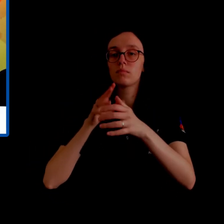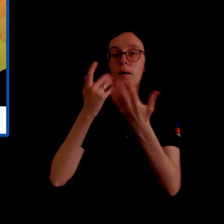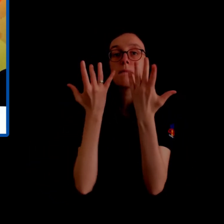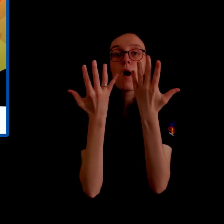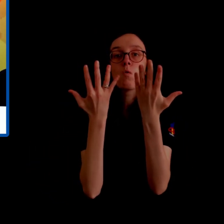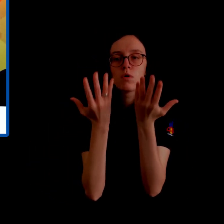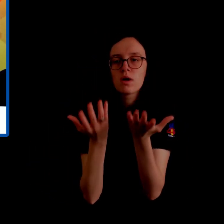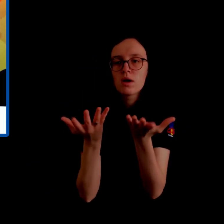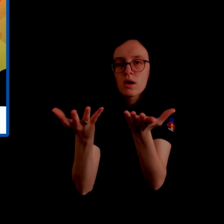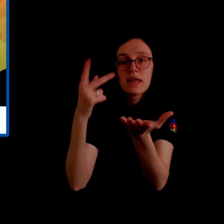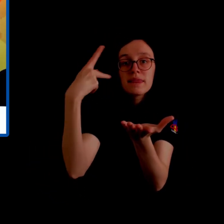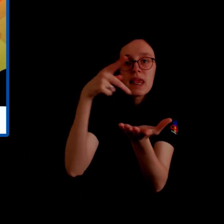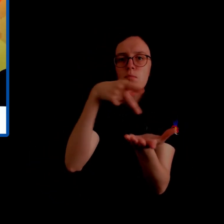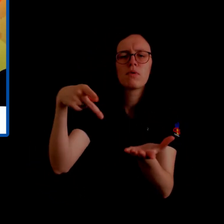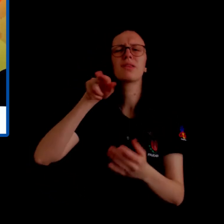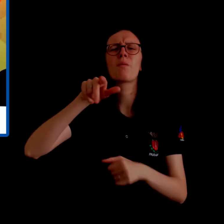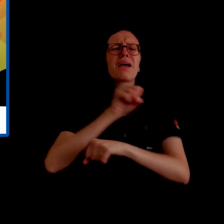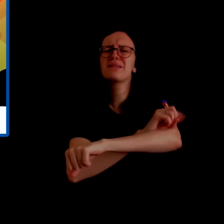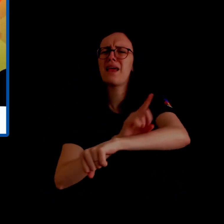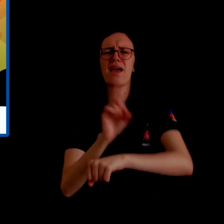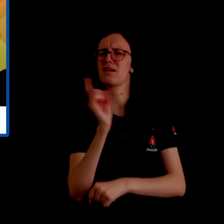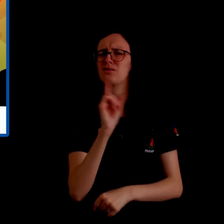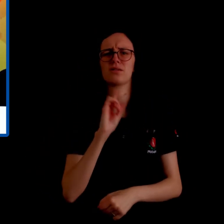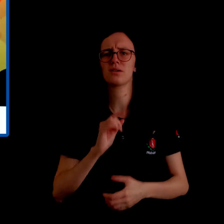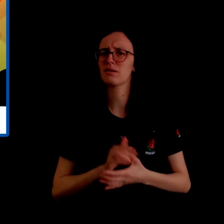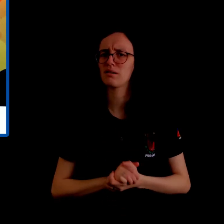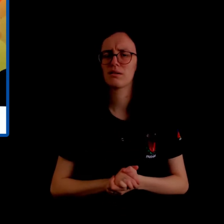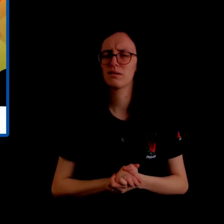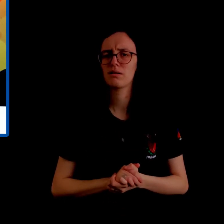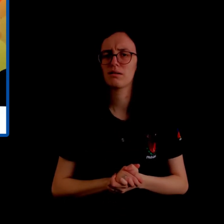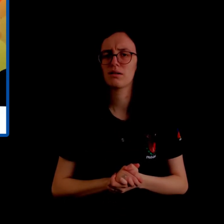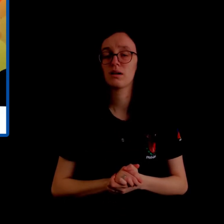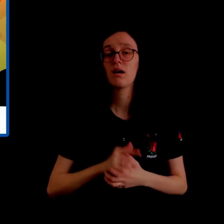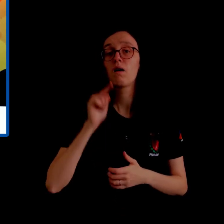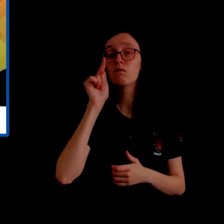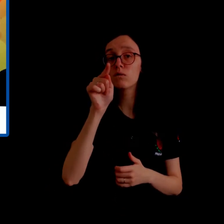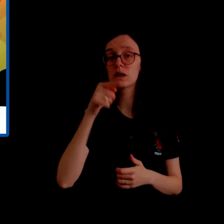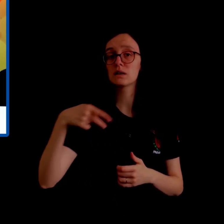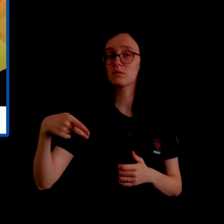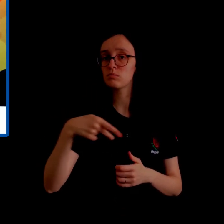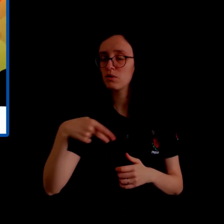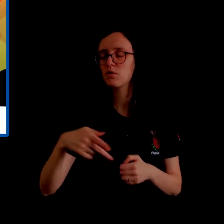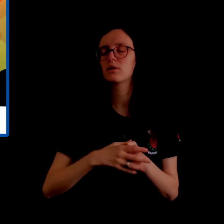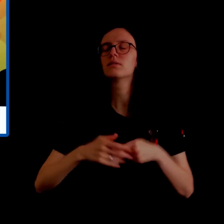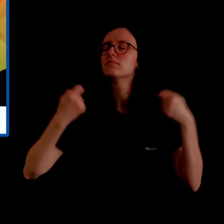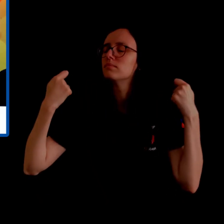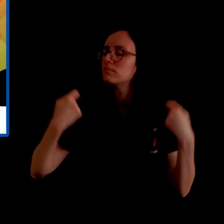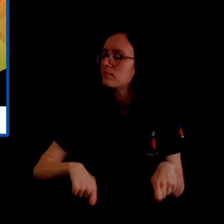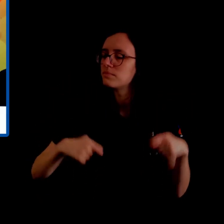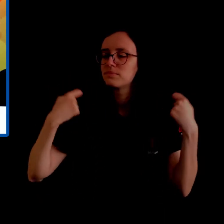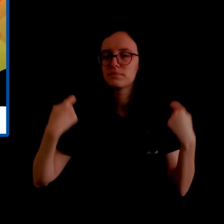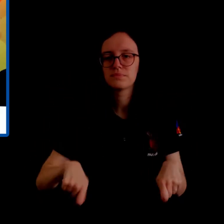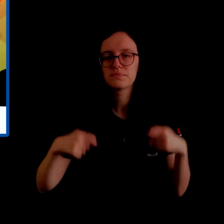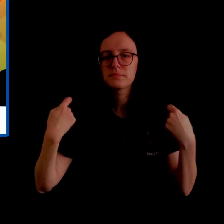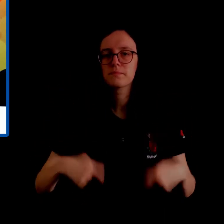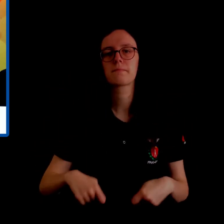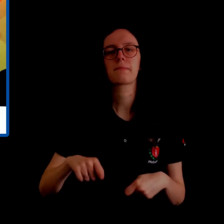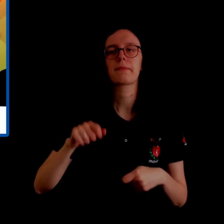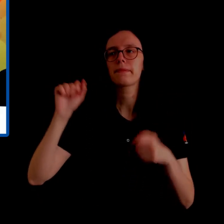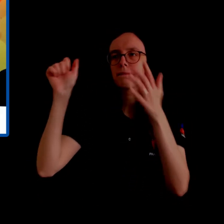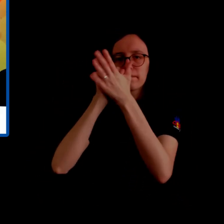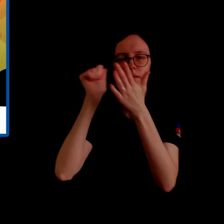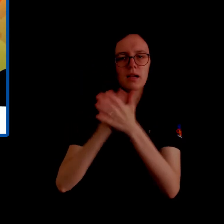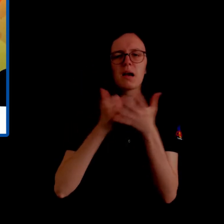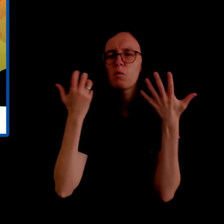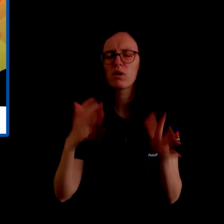professor, não é nas mãos da CED. Tá? Então você, professor, deve excluir aquilo que você